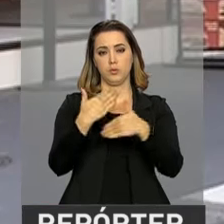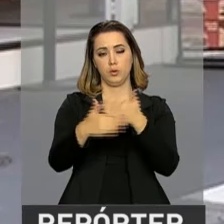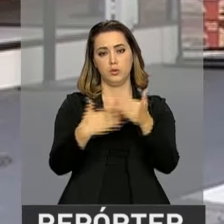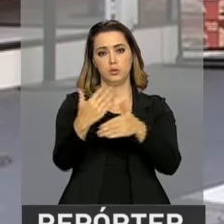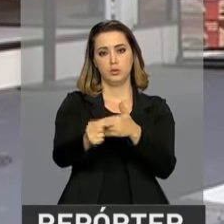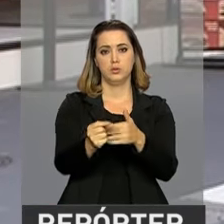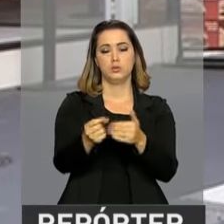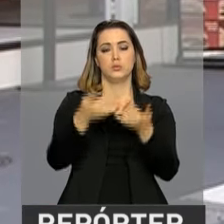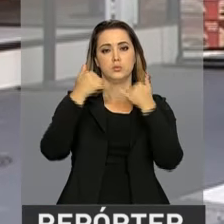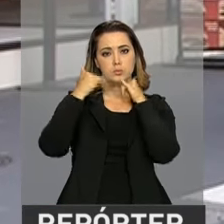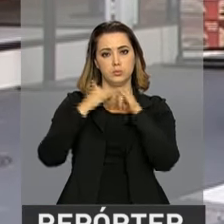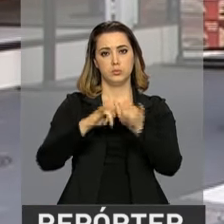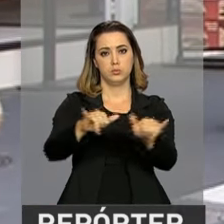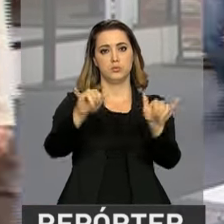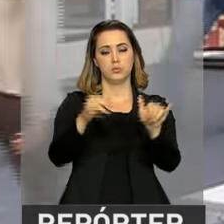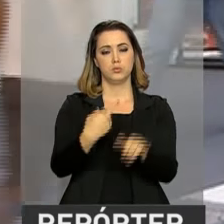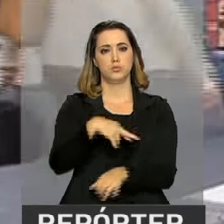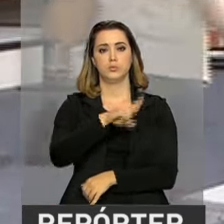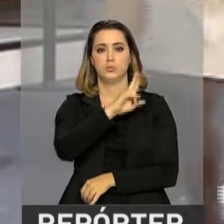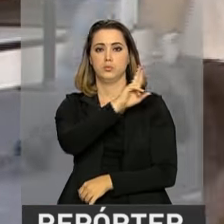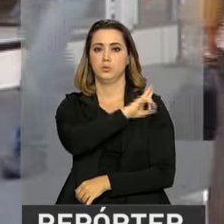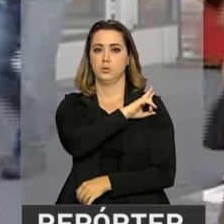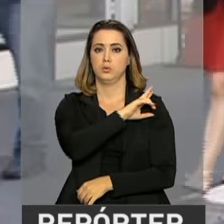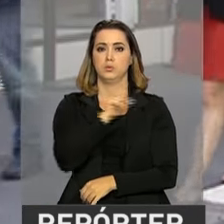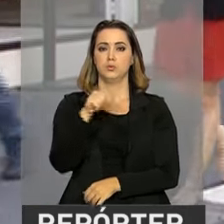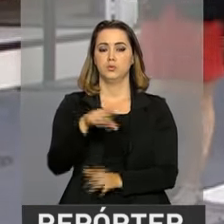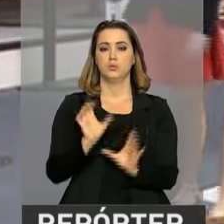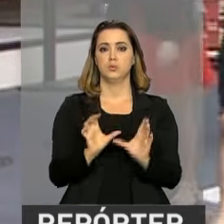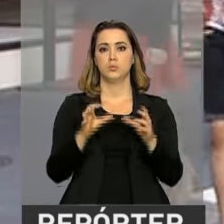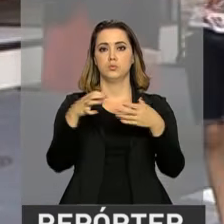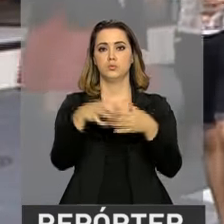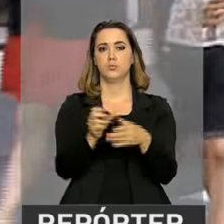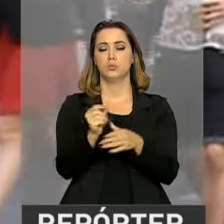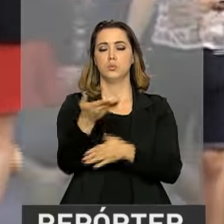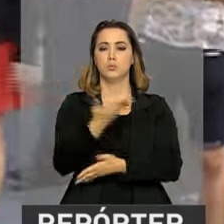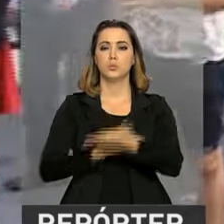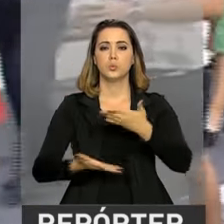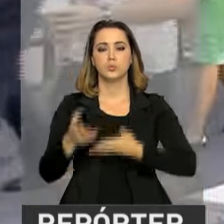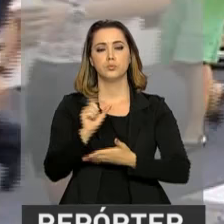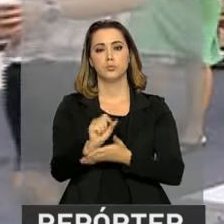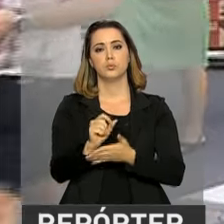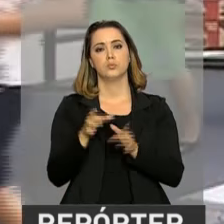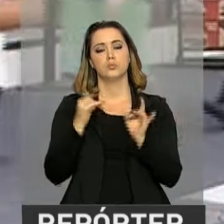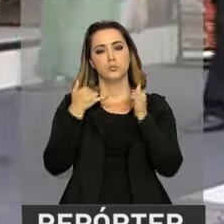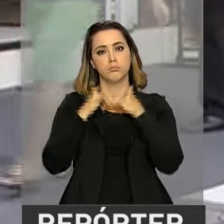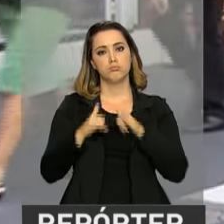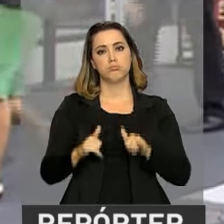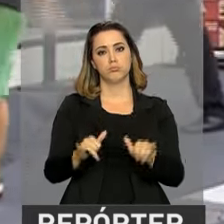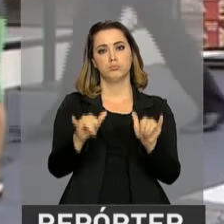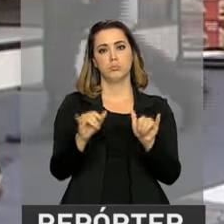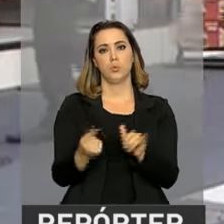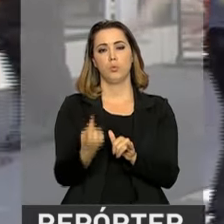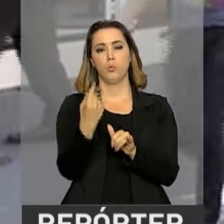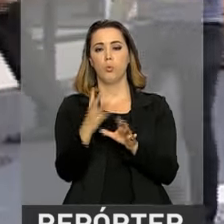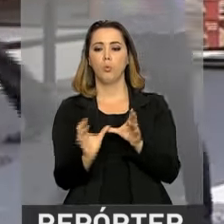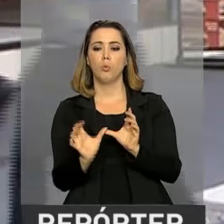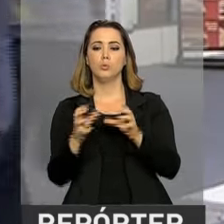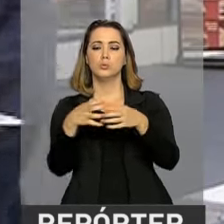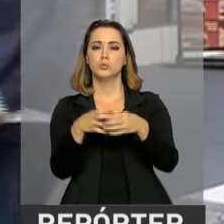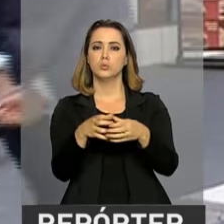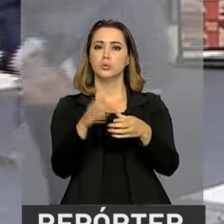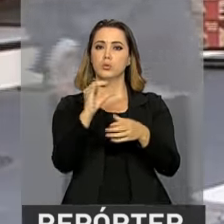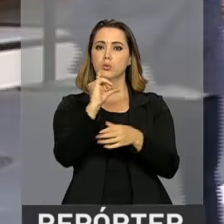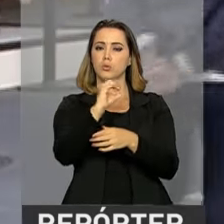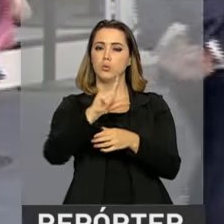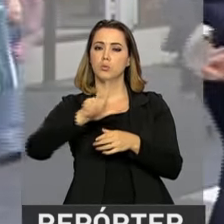energético passa a ser responsabilidade da Câmara de comercialização de energia elétrica uma associação civil sem